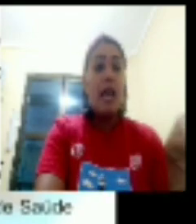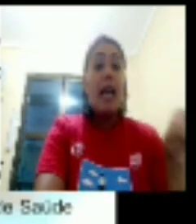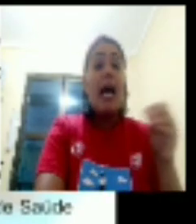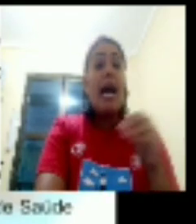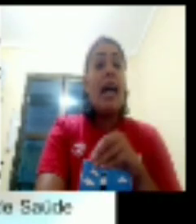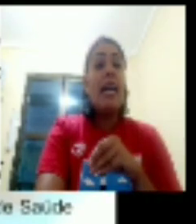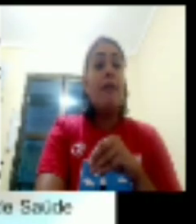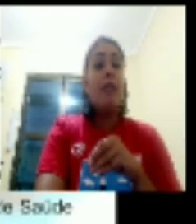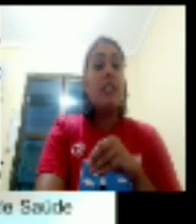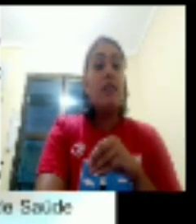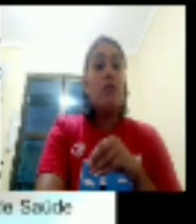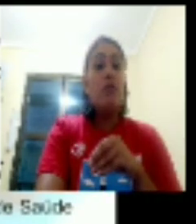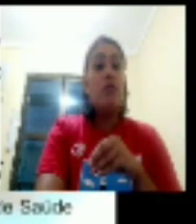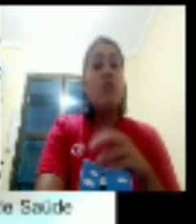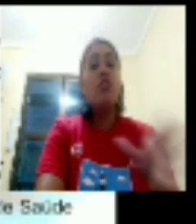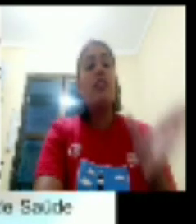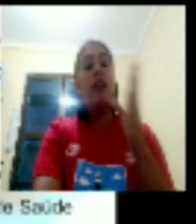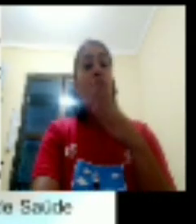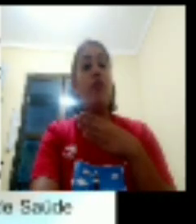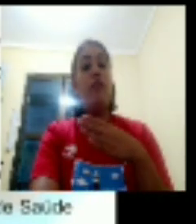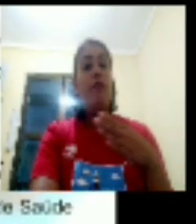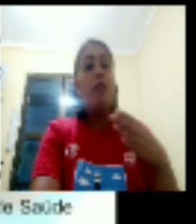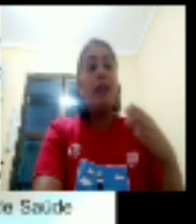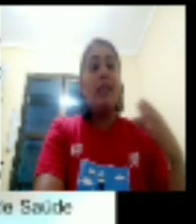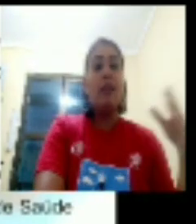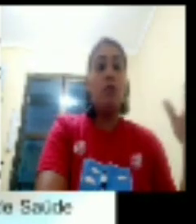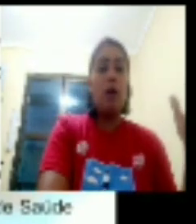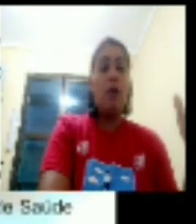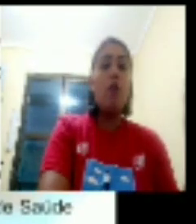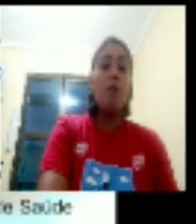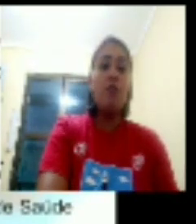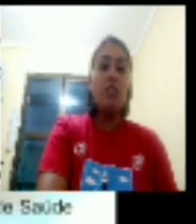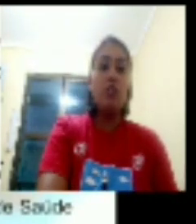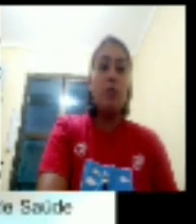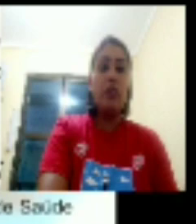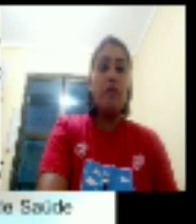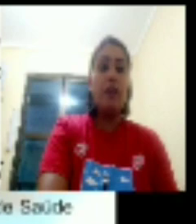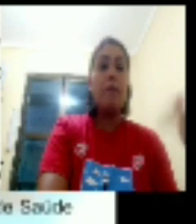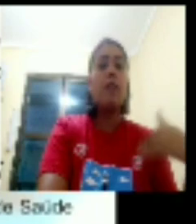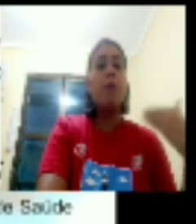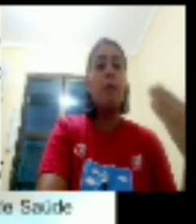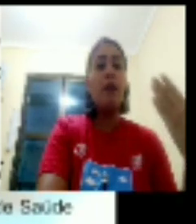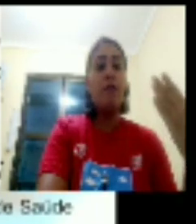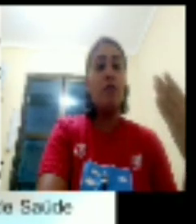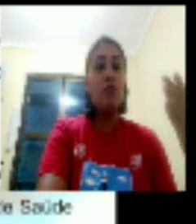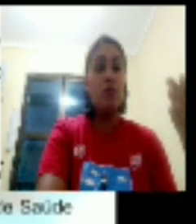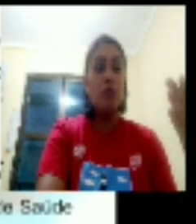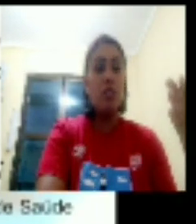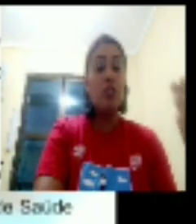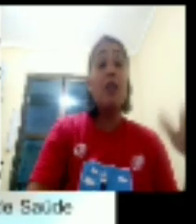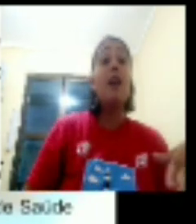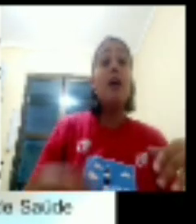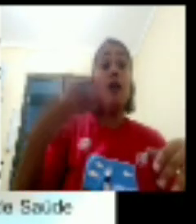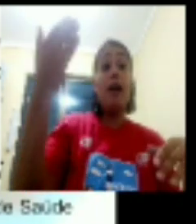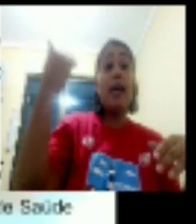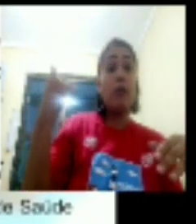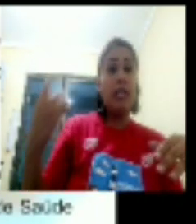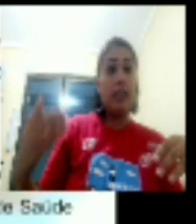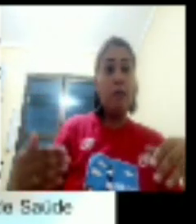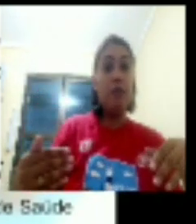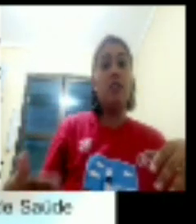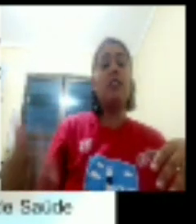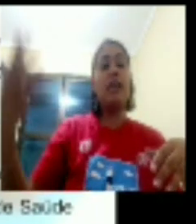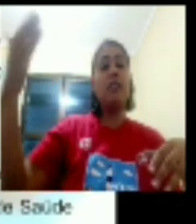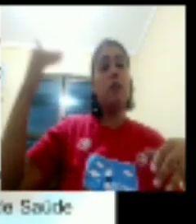falar. A implantação do SUS, gente, ela foi de forma gradual, como vocês podem ver. Primeiro veio o SUDES, era